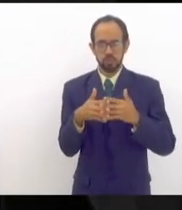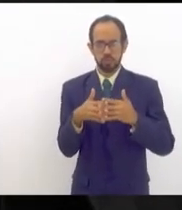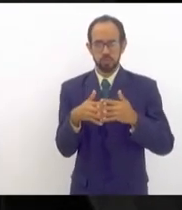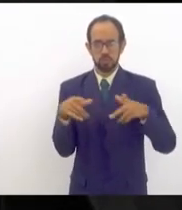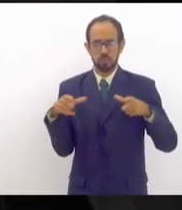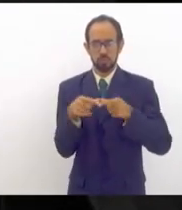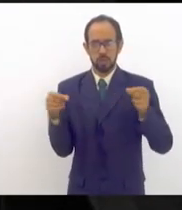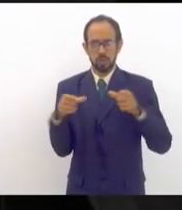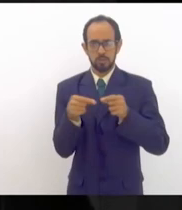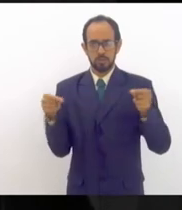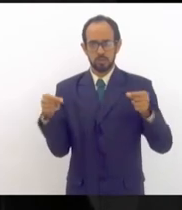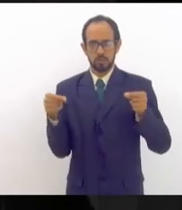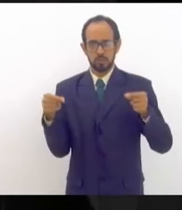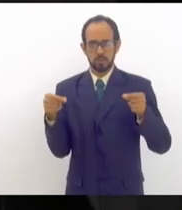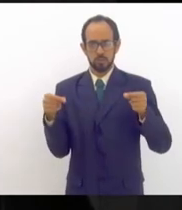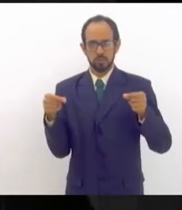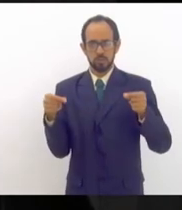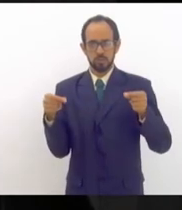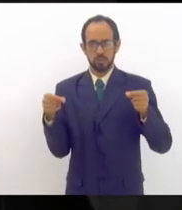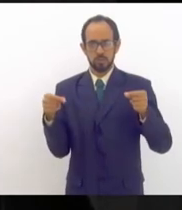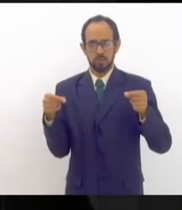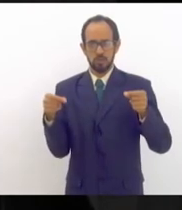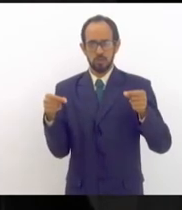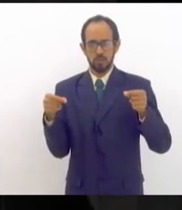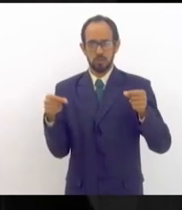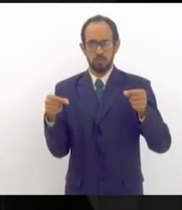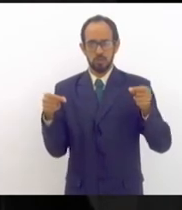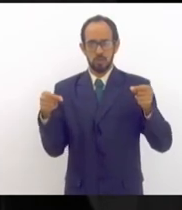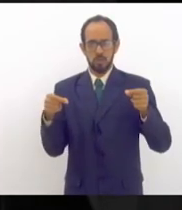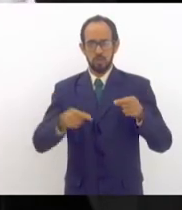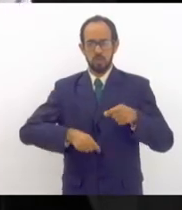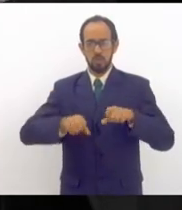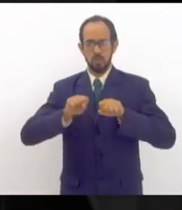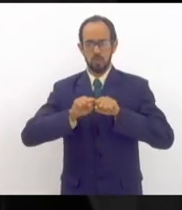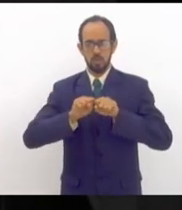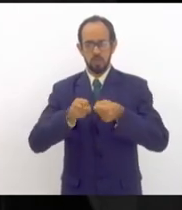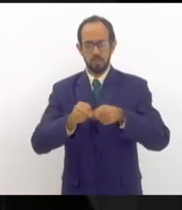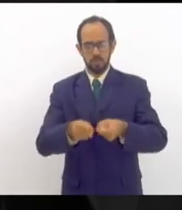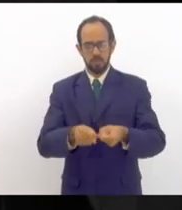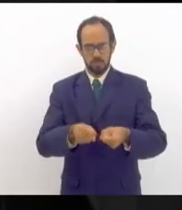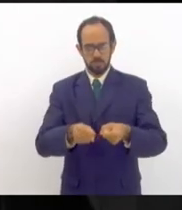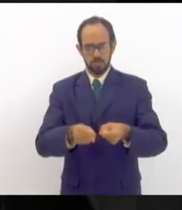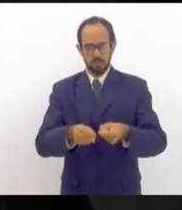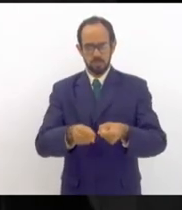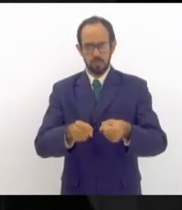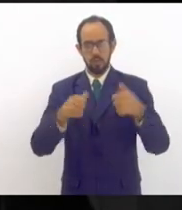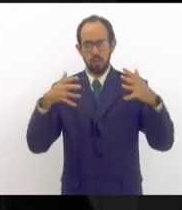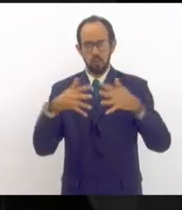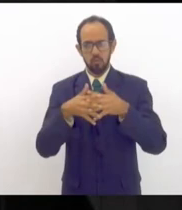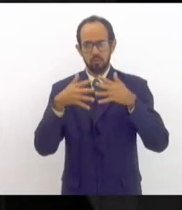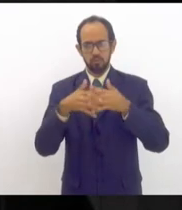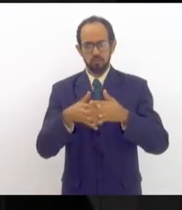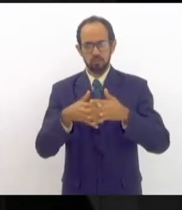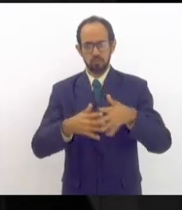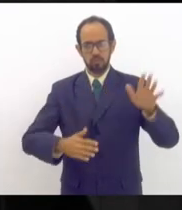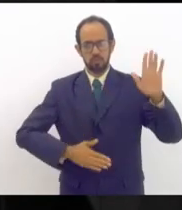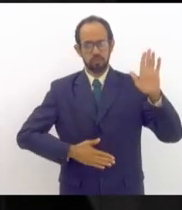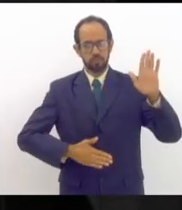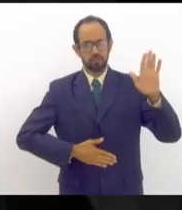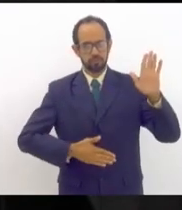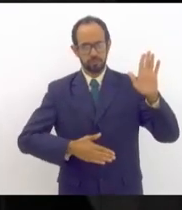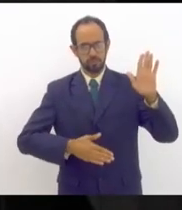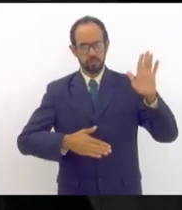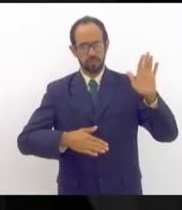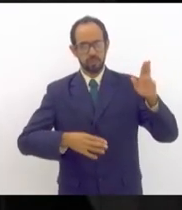rua confundido com baderneiros e estão presos